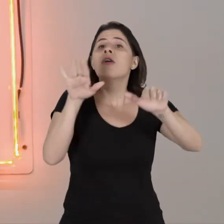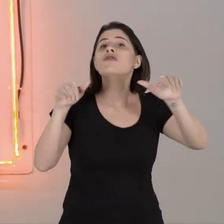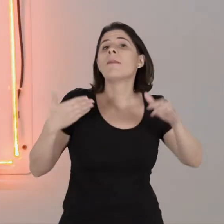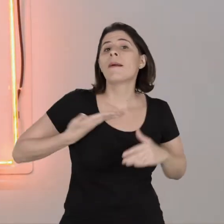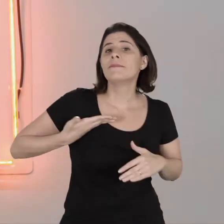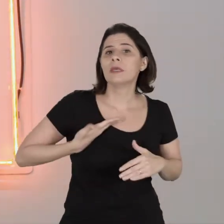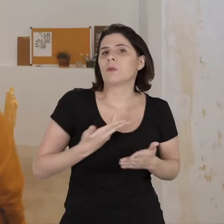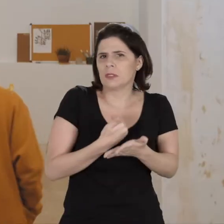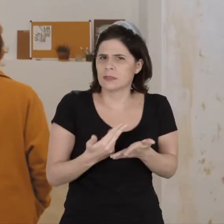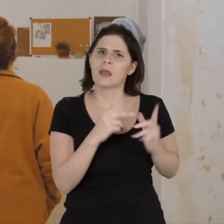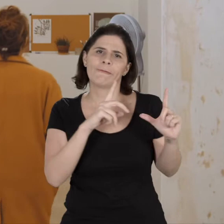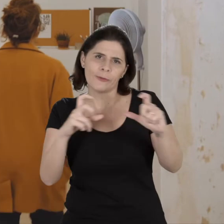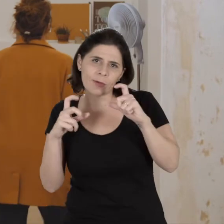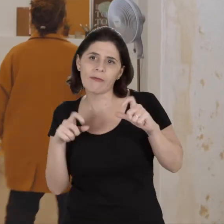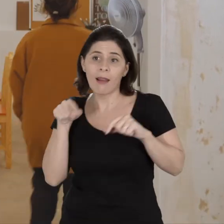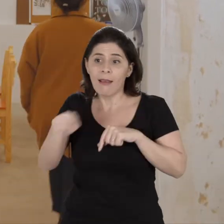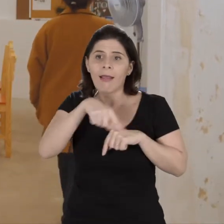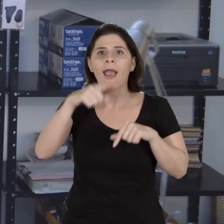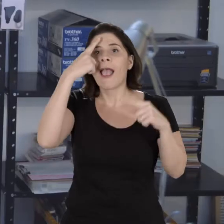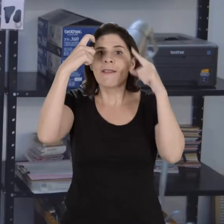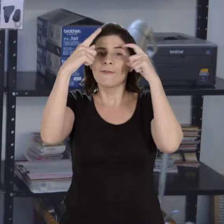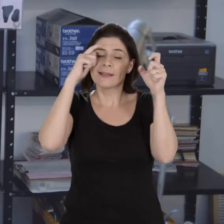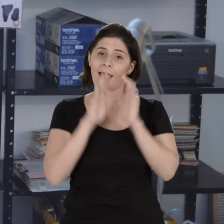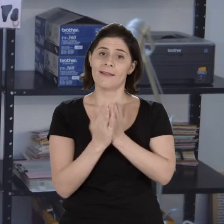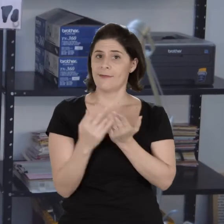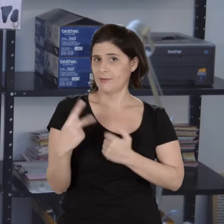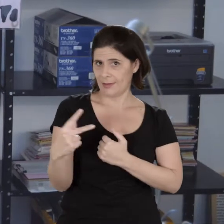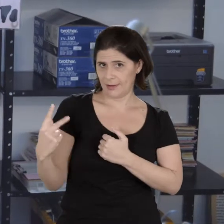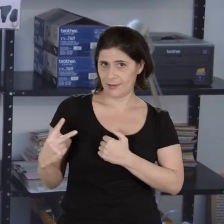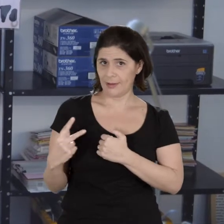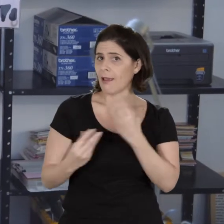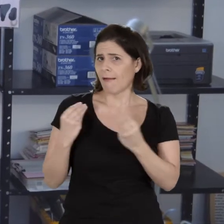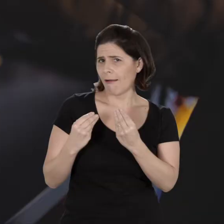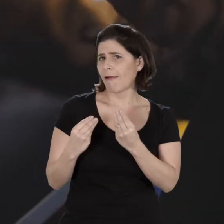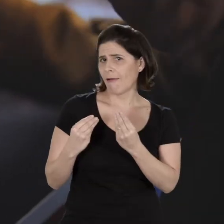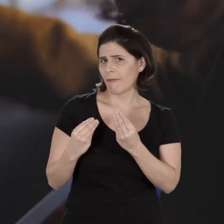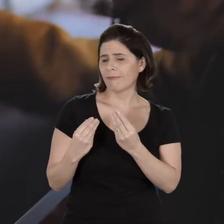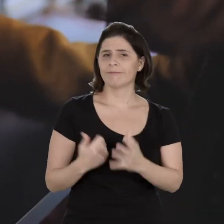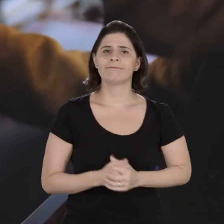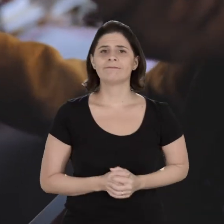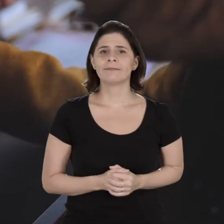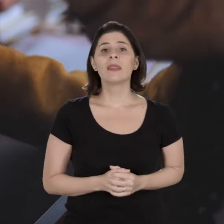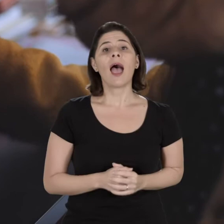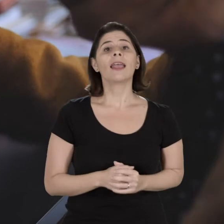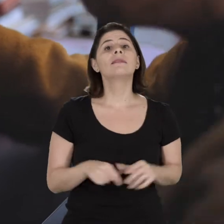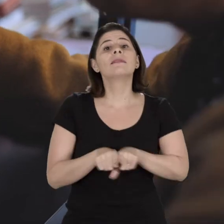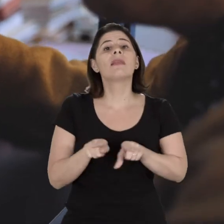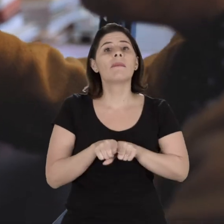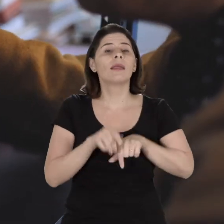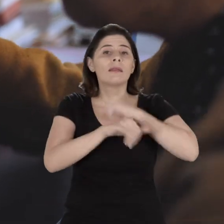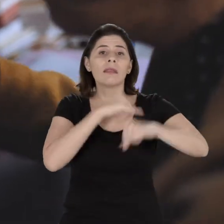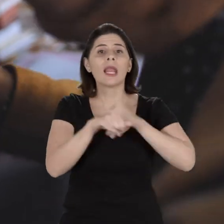meus amigos que desenham, que fotografam, para eles inventarem livros a partir das coisas que eles fazem. Também abri uma espécie de open